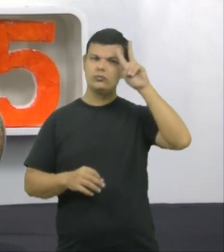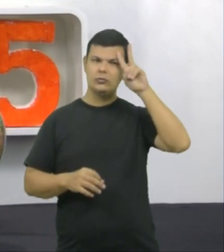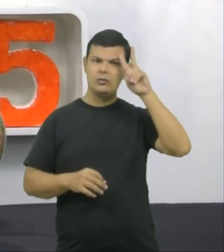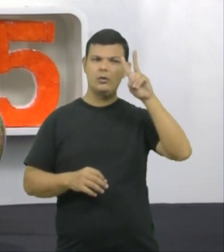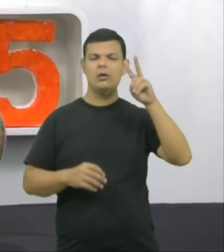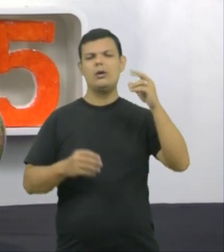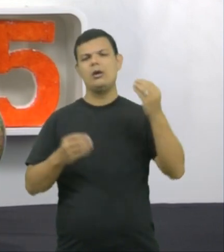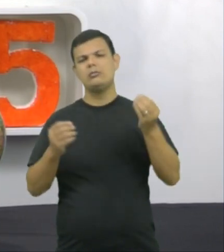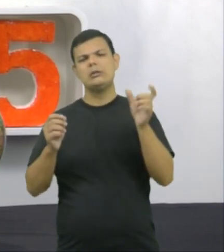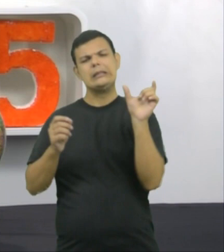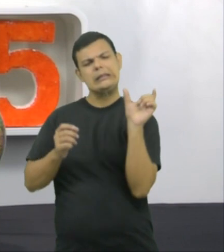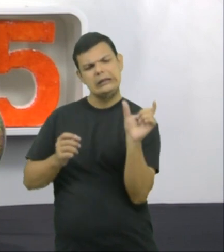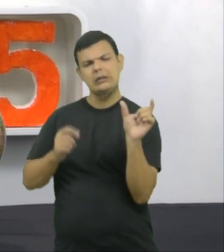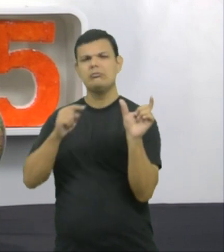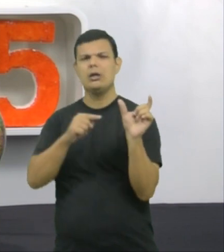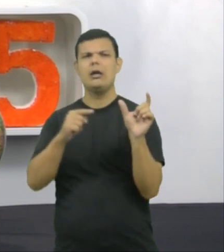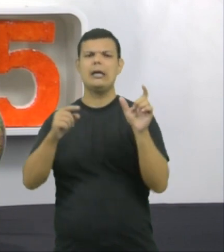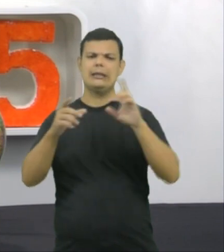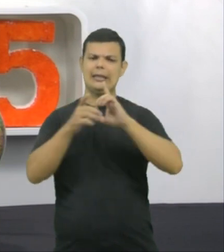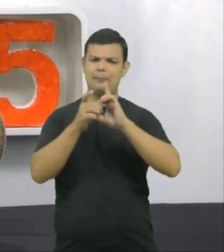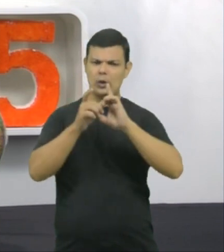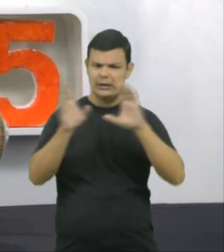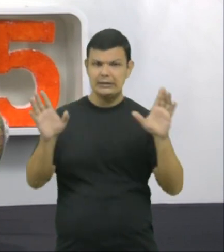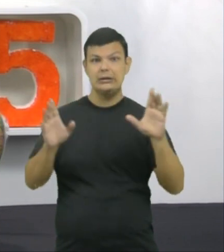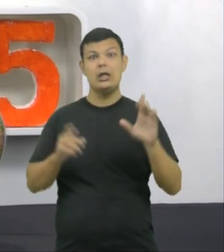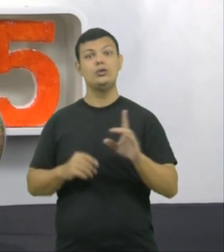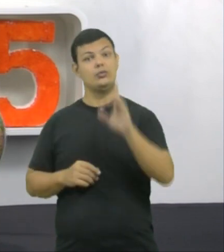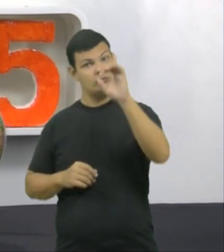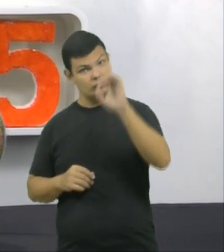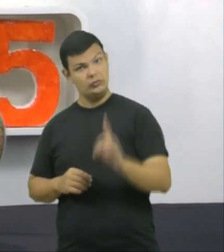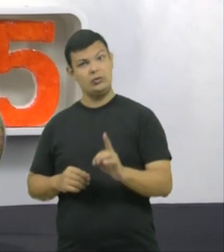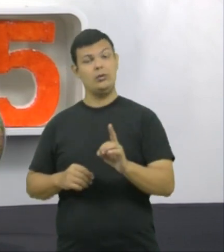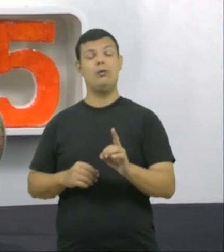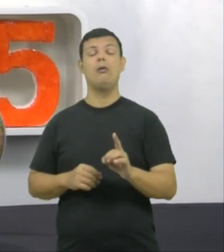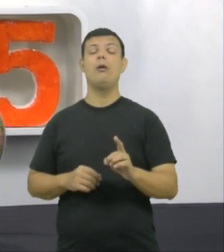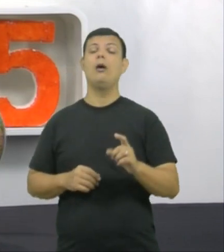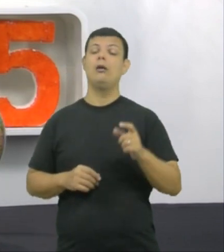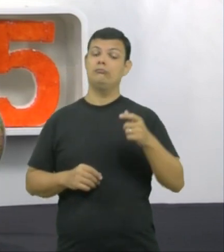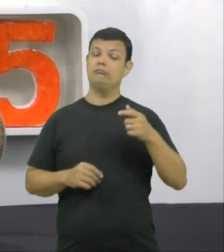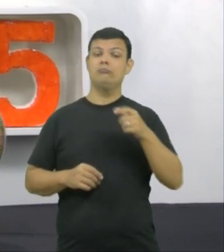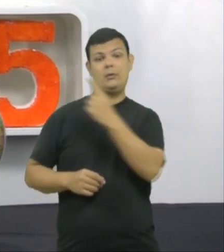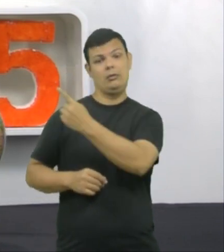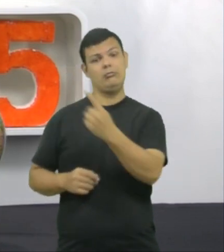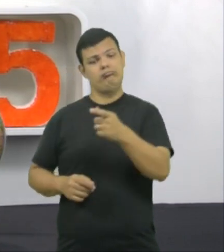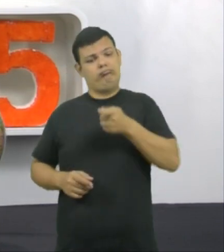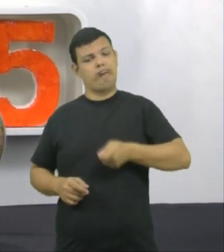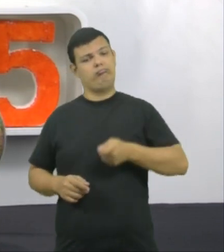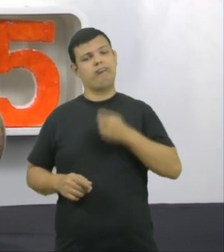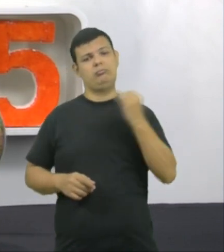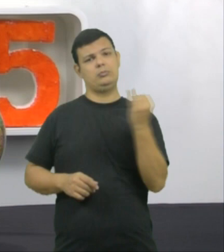sobre democracia, vamos falar de direitos, vamos falar de deveres também do cidadão,